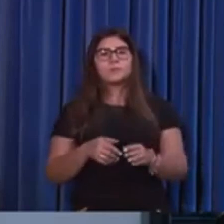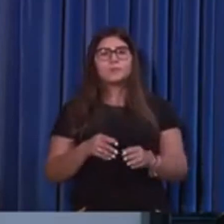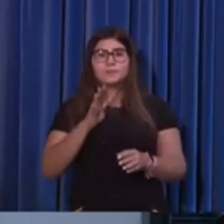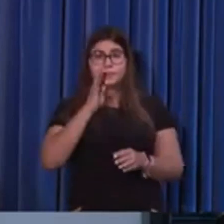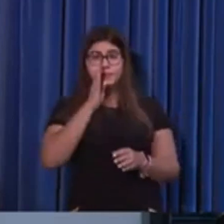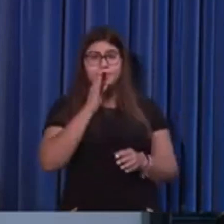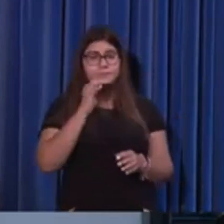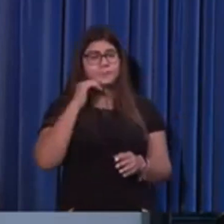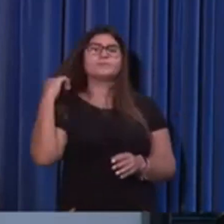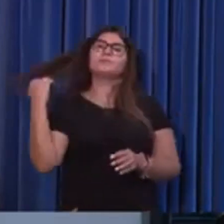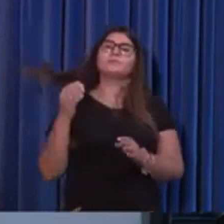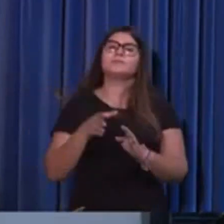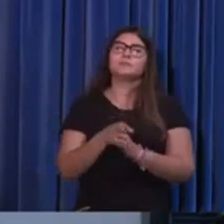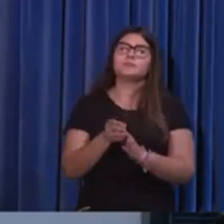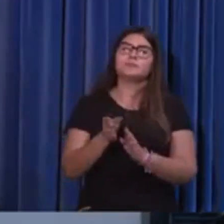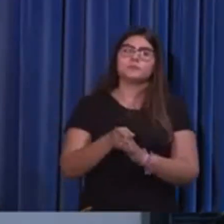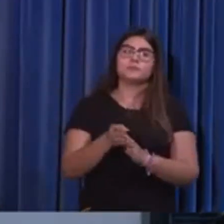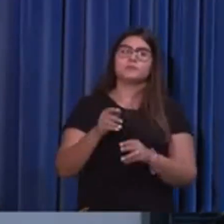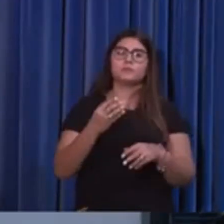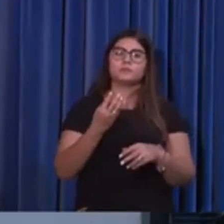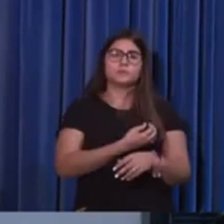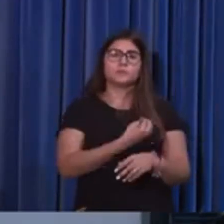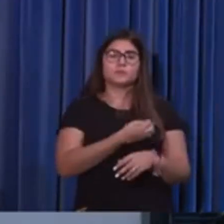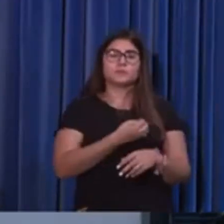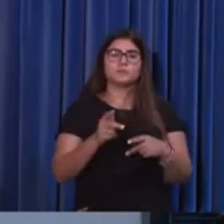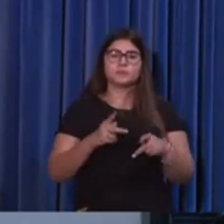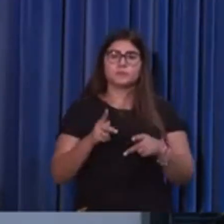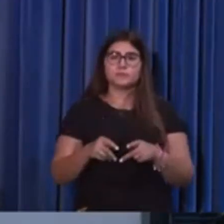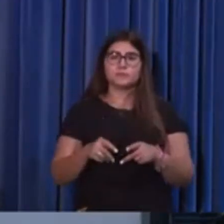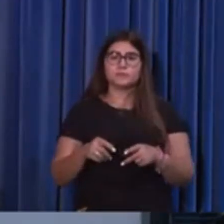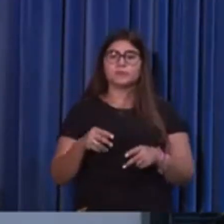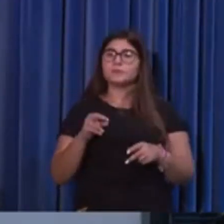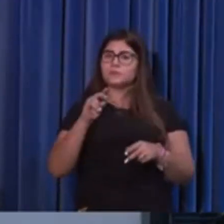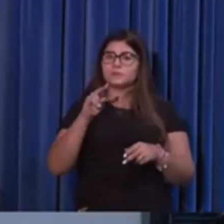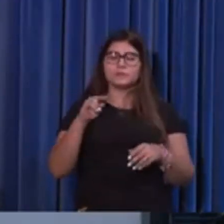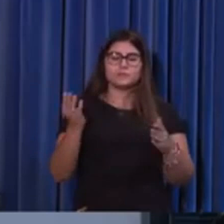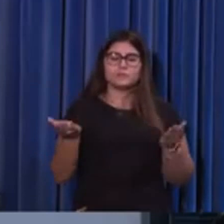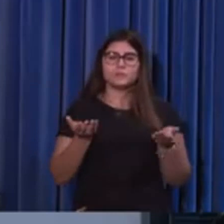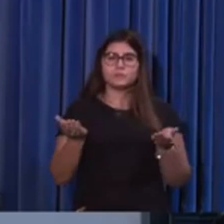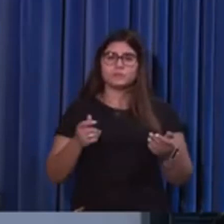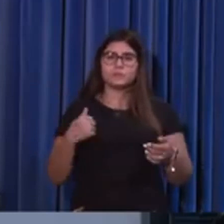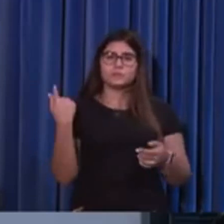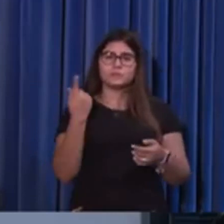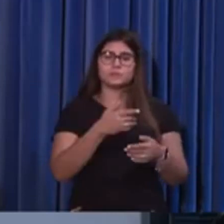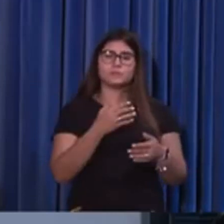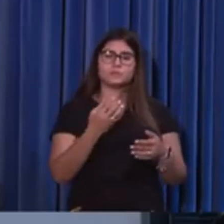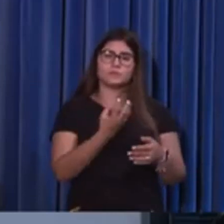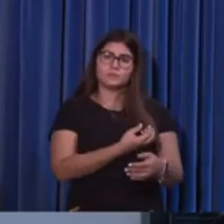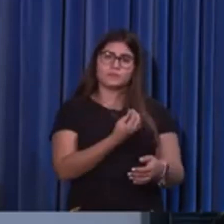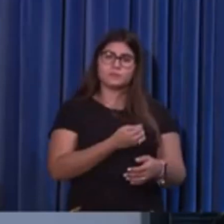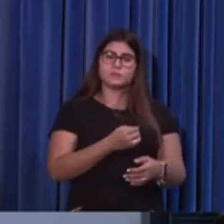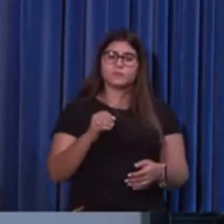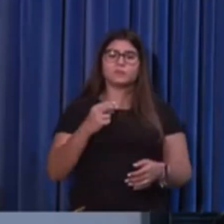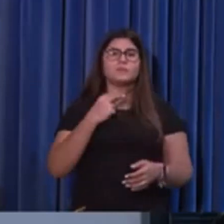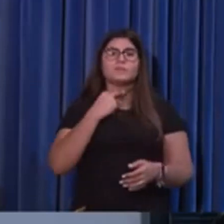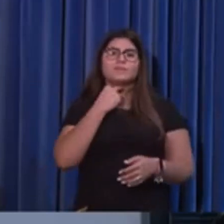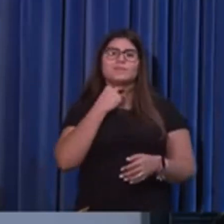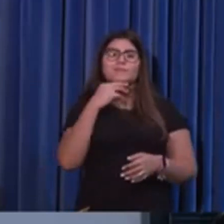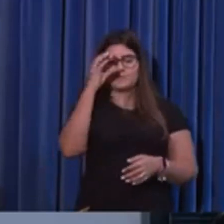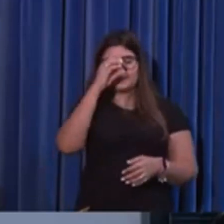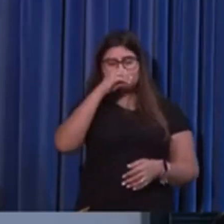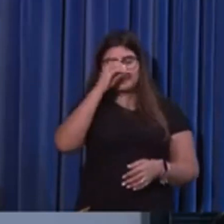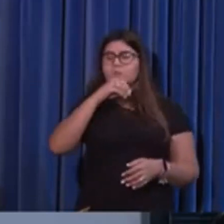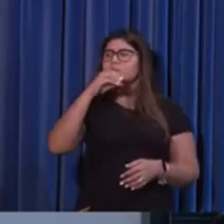da vida daquele povo, se aplica às nossas vidas hoje, amados. Nós não podemos negligenciar essa palavra.